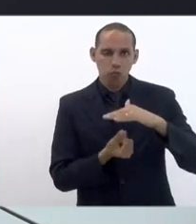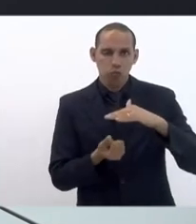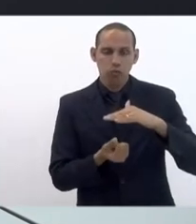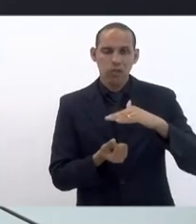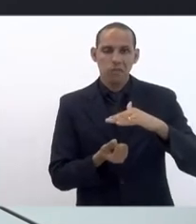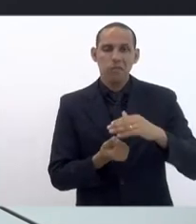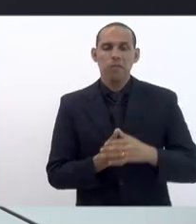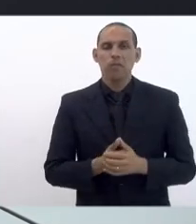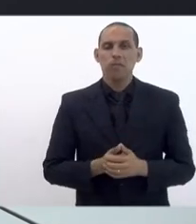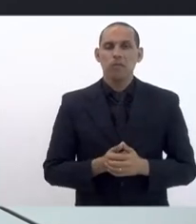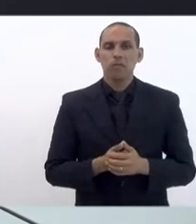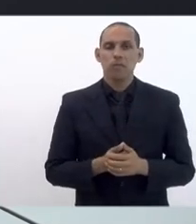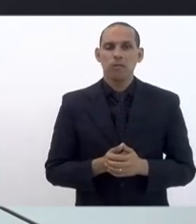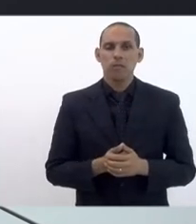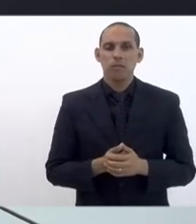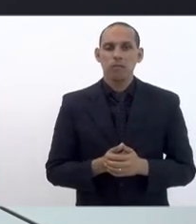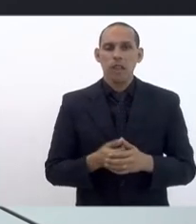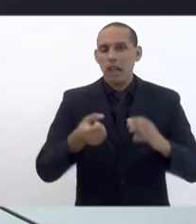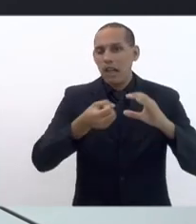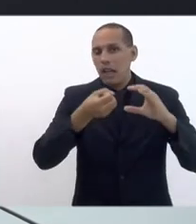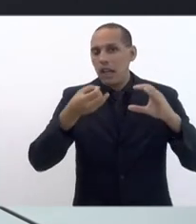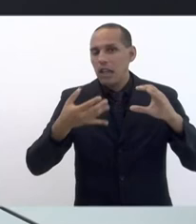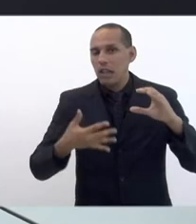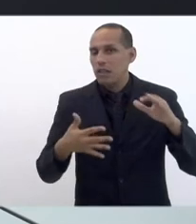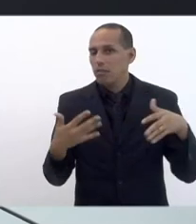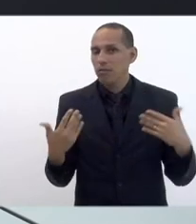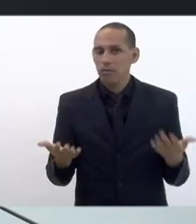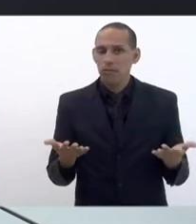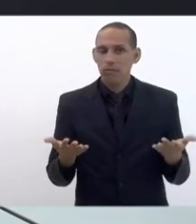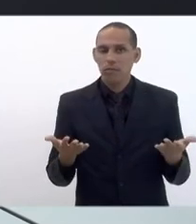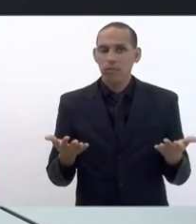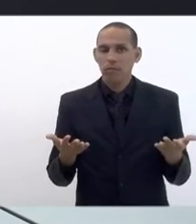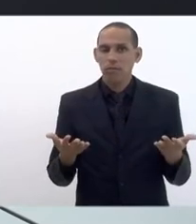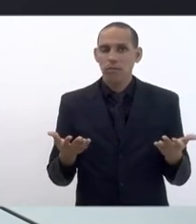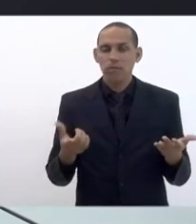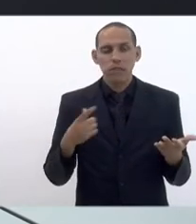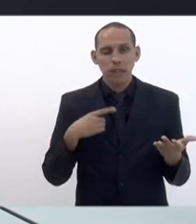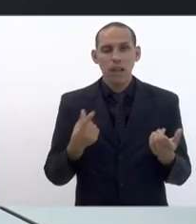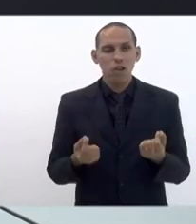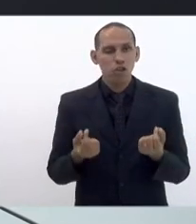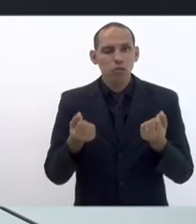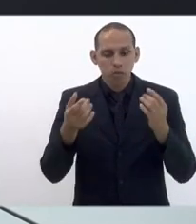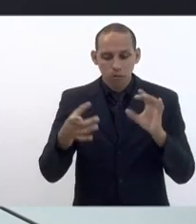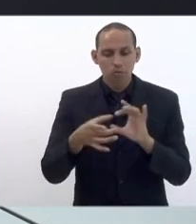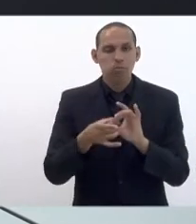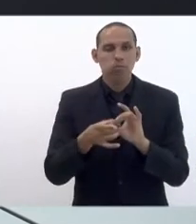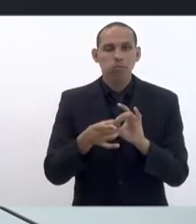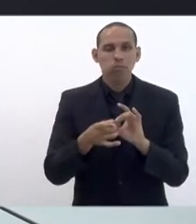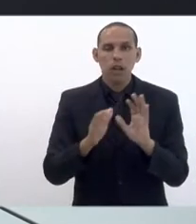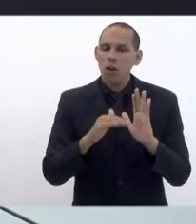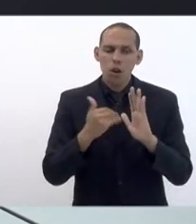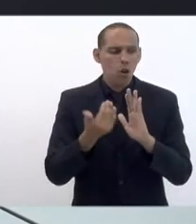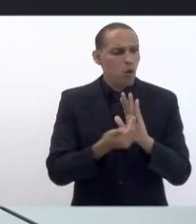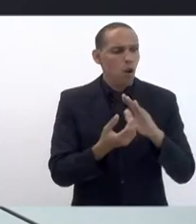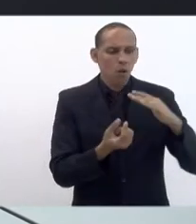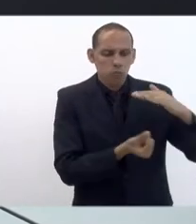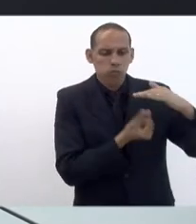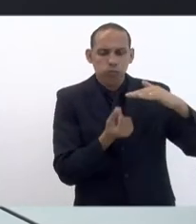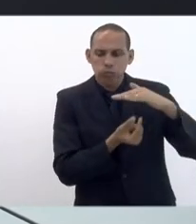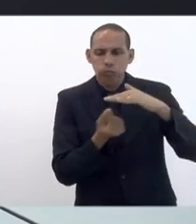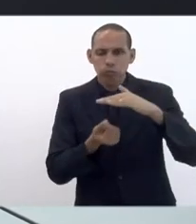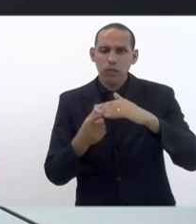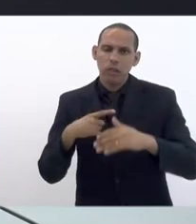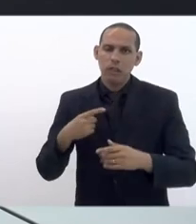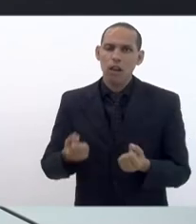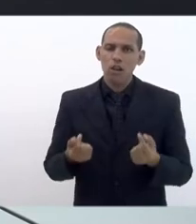a característica de fundos é ter de receitas vinculadas. Todos os fundos têm receitas